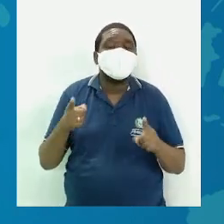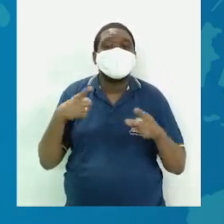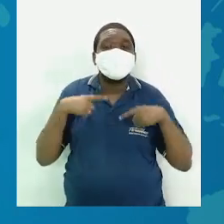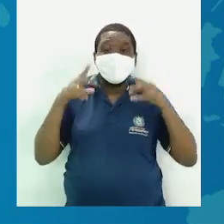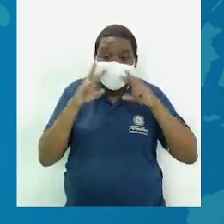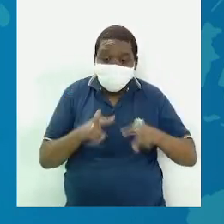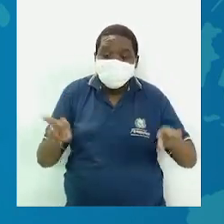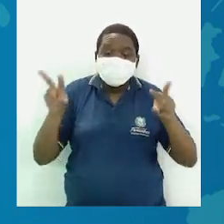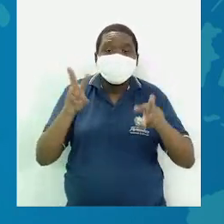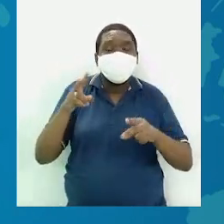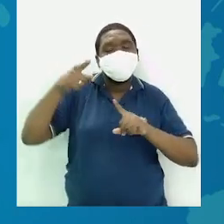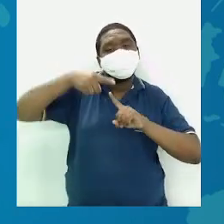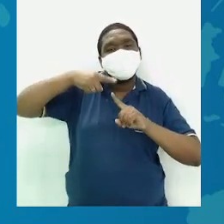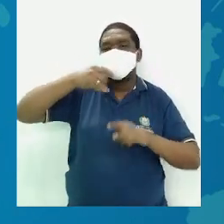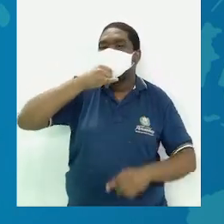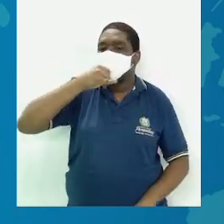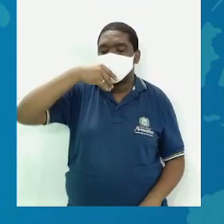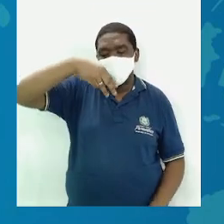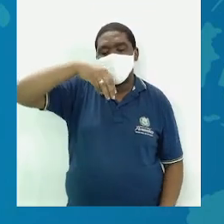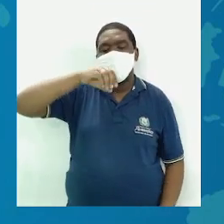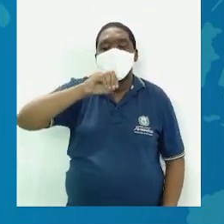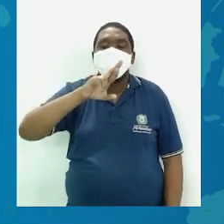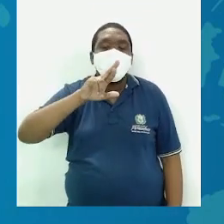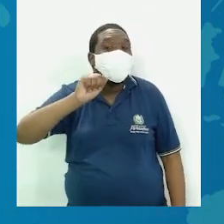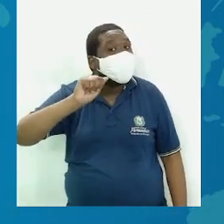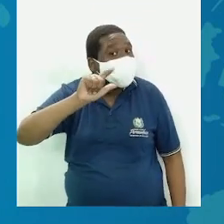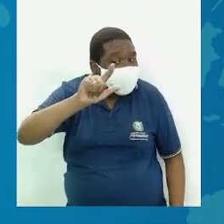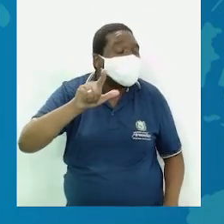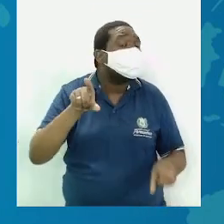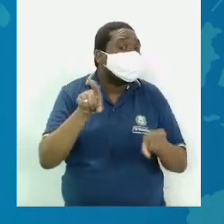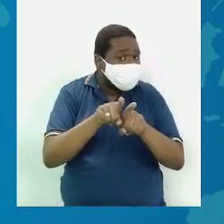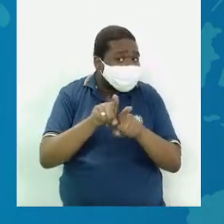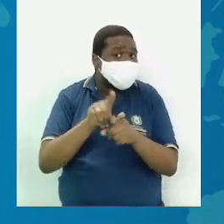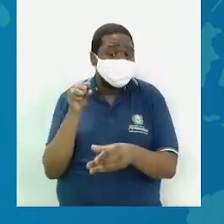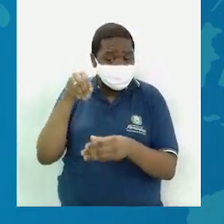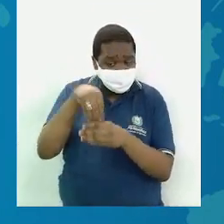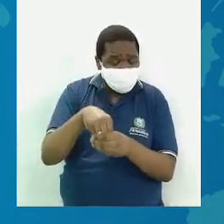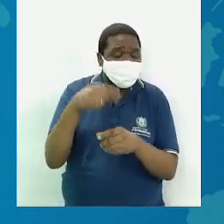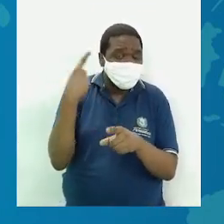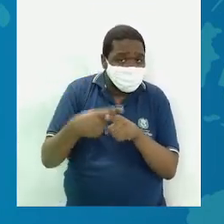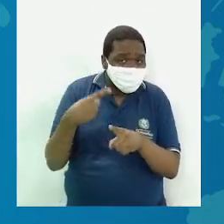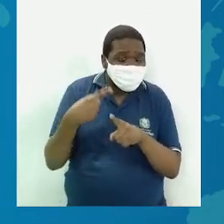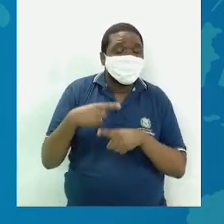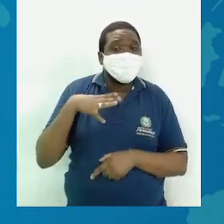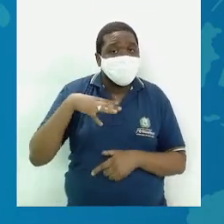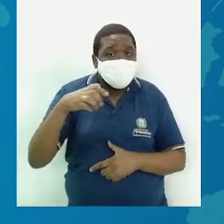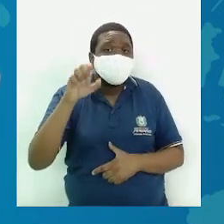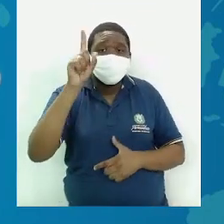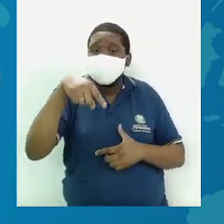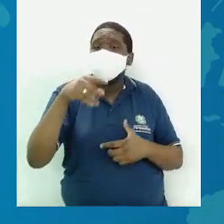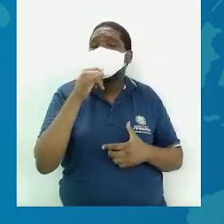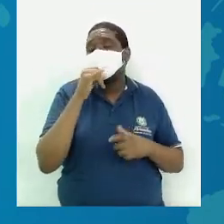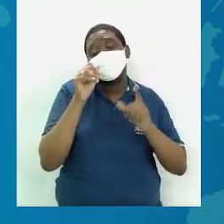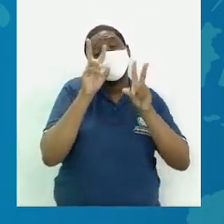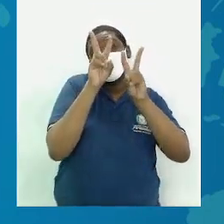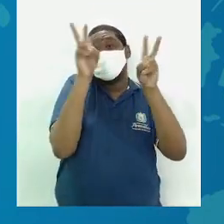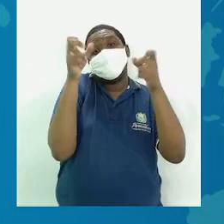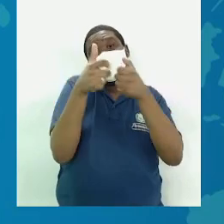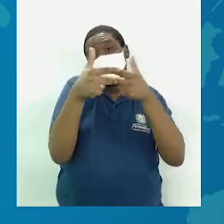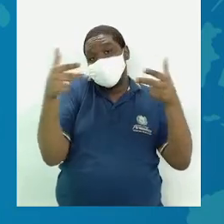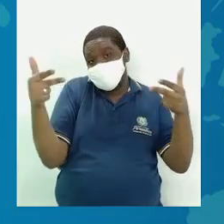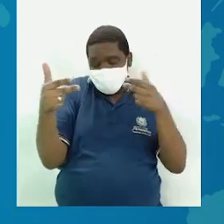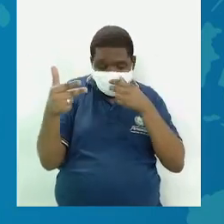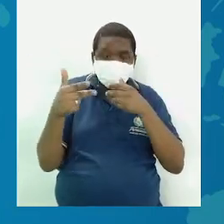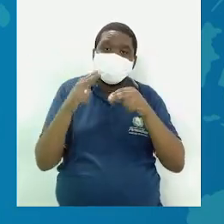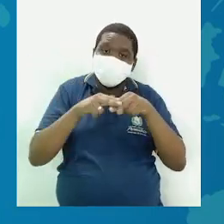ético, a moral. Porque no pensamento platônico, a ética ela seria a teoria a respeito de algo. Por isso que se fala